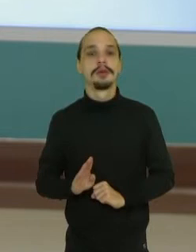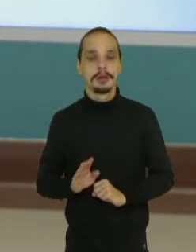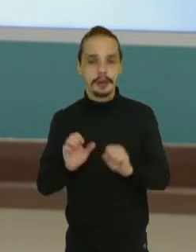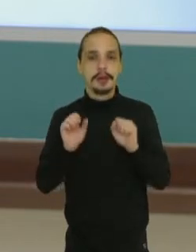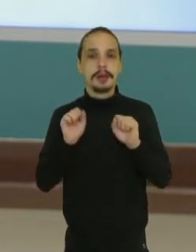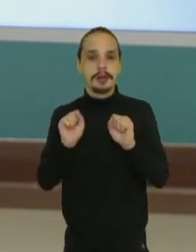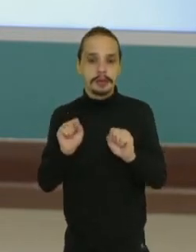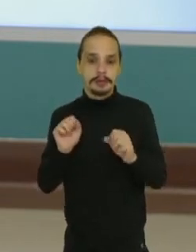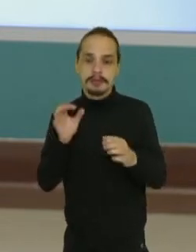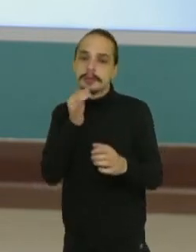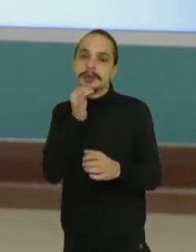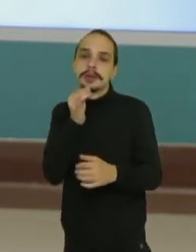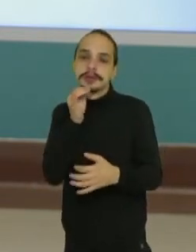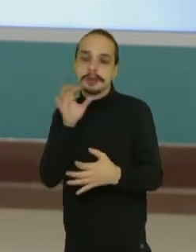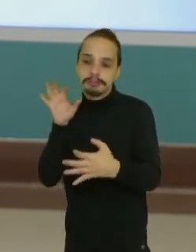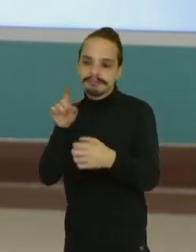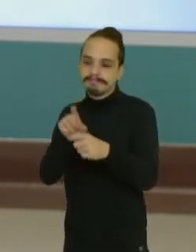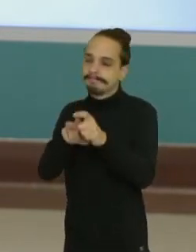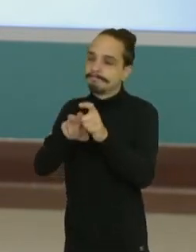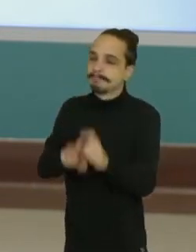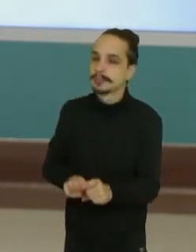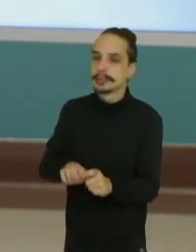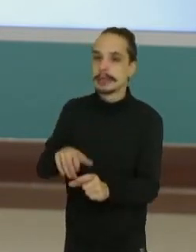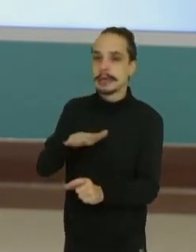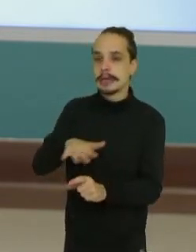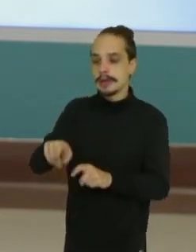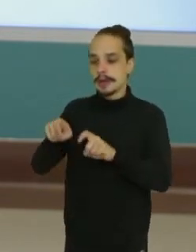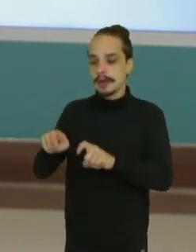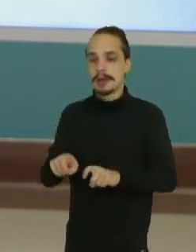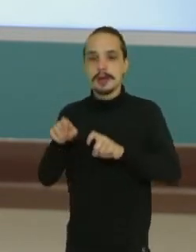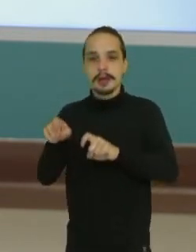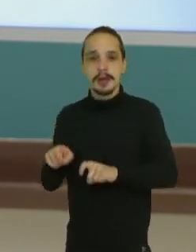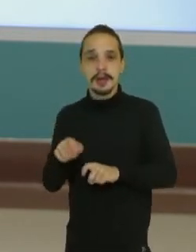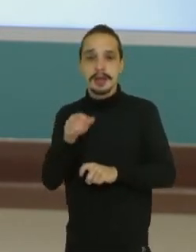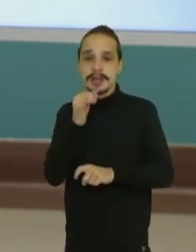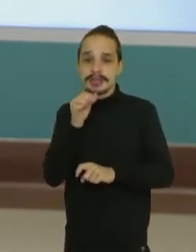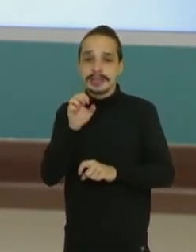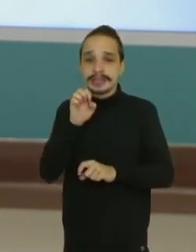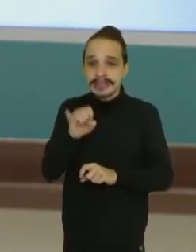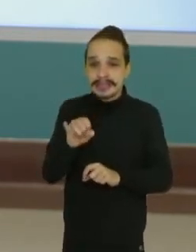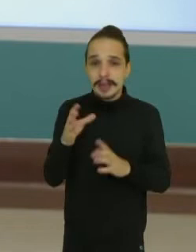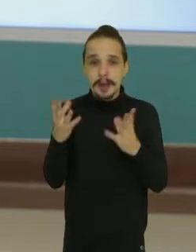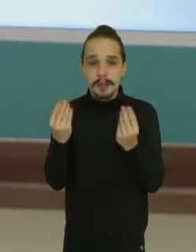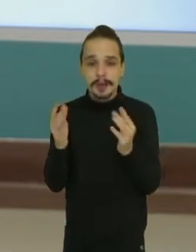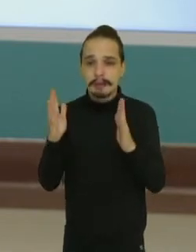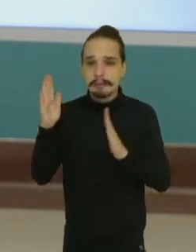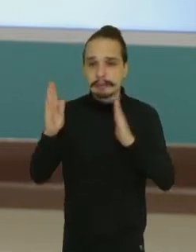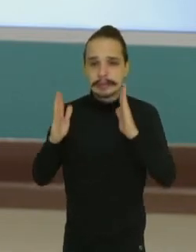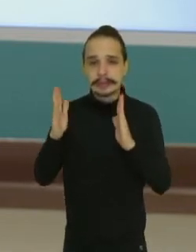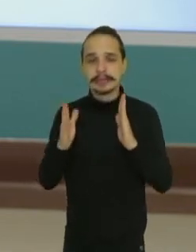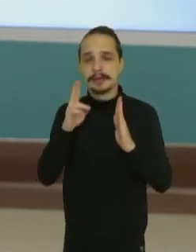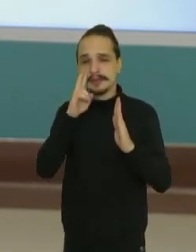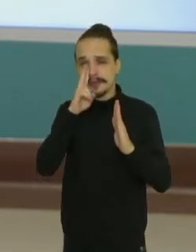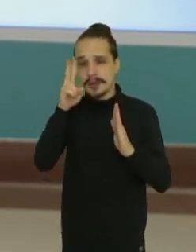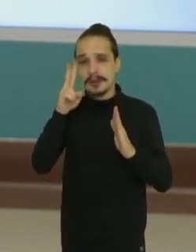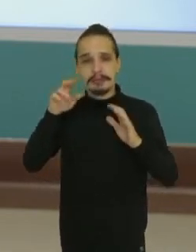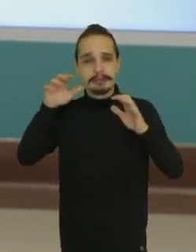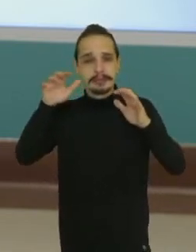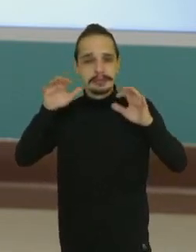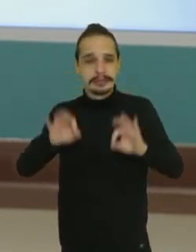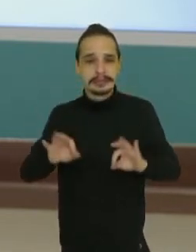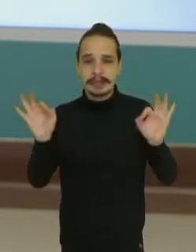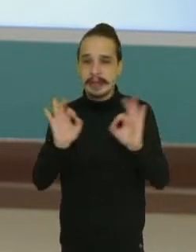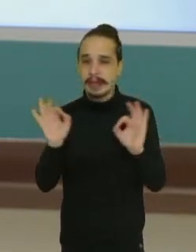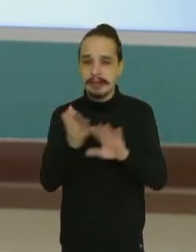do setor agrícola e se nós tivermos um período de estiagem, né, de seca, nós vamos ter uma falha na produção